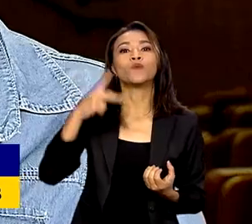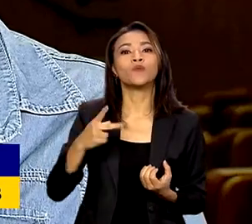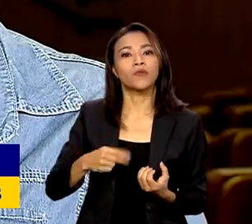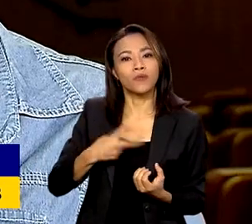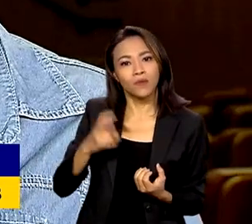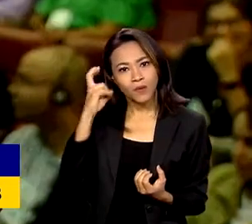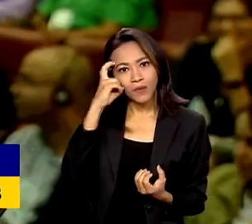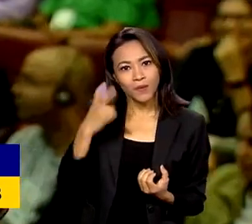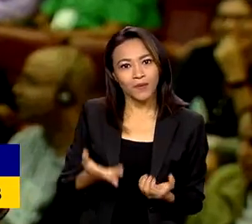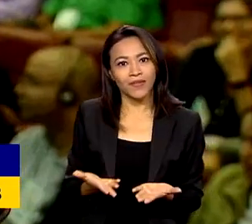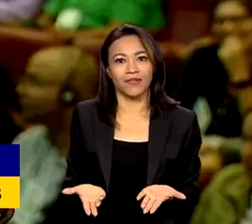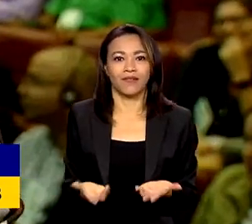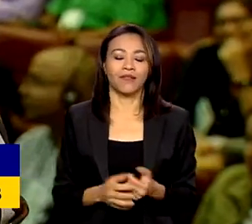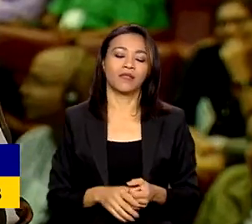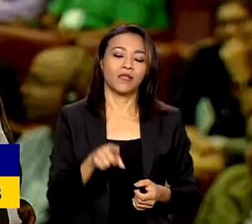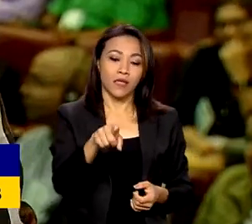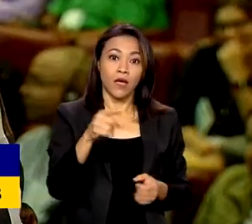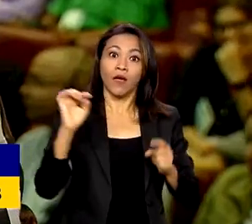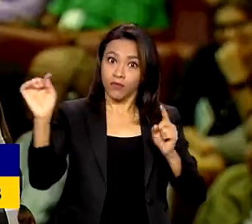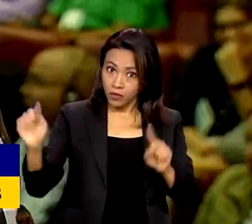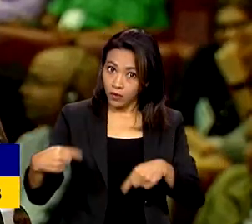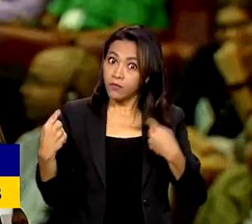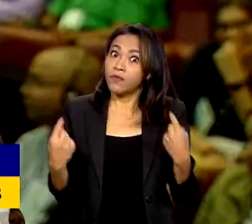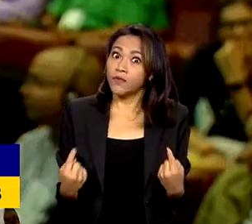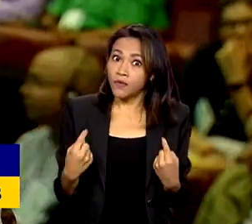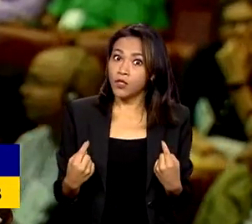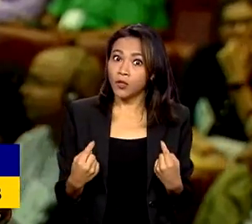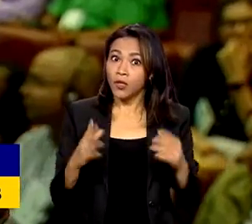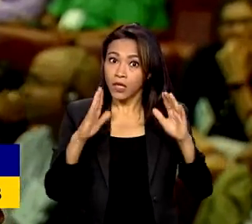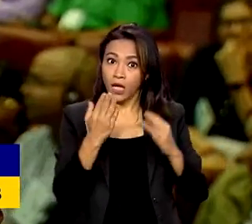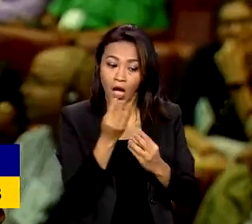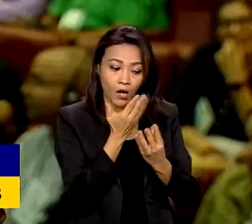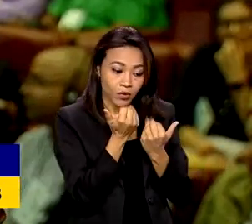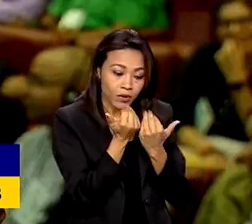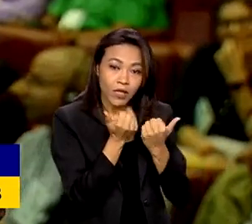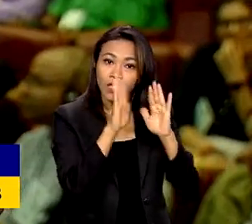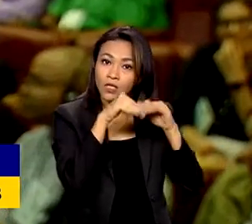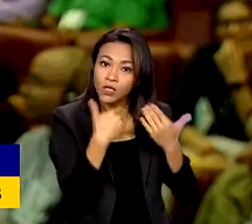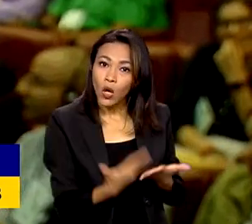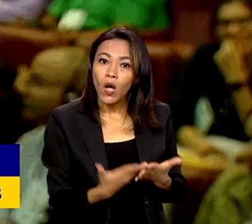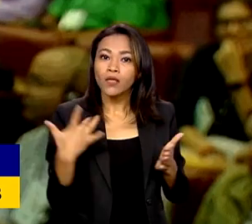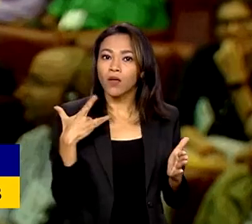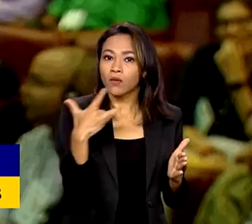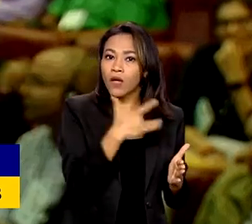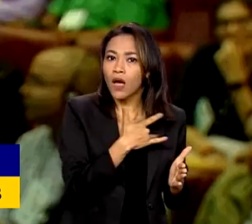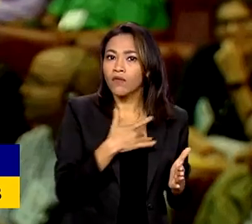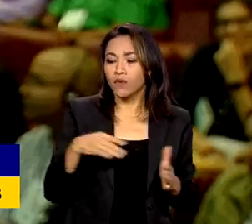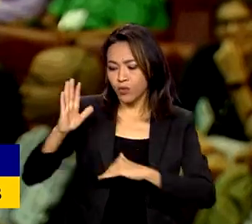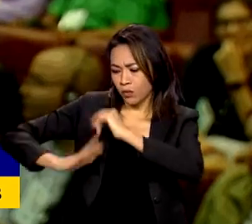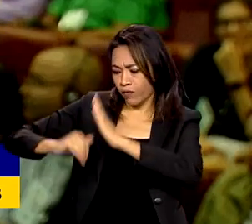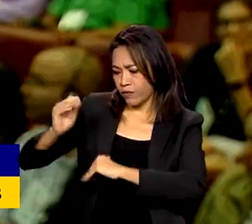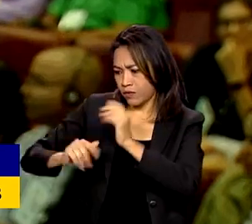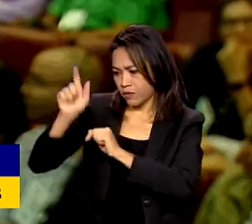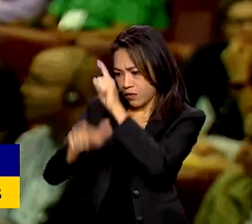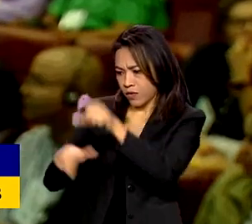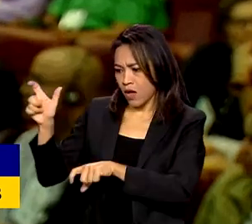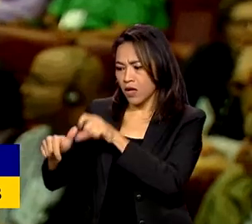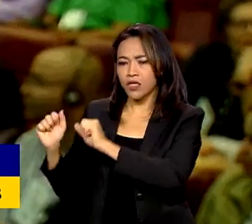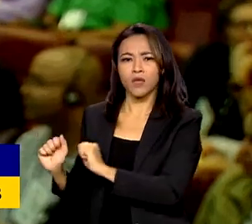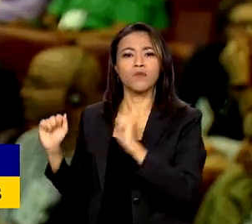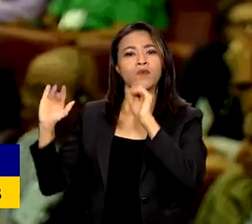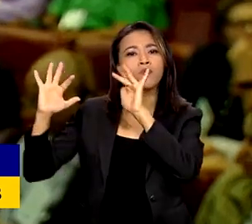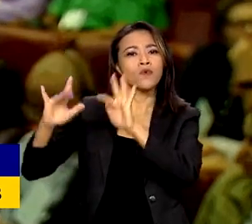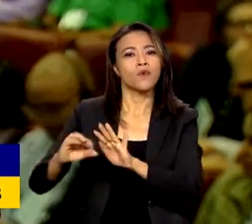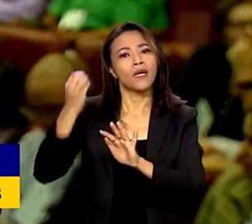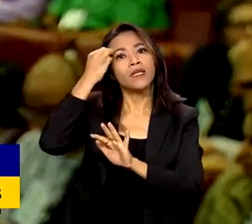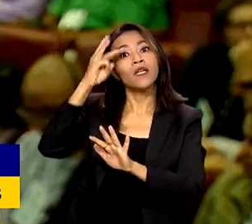dessa oferta além dos Desafios para tornar a merenda escolar mais saudável os especialistas reunidos nesses três dias aqui